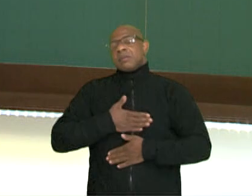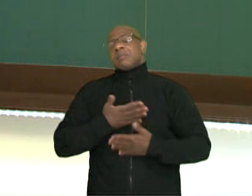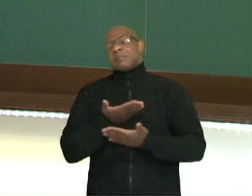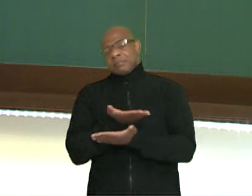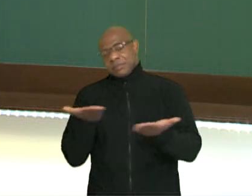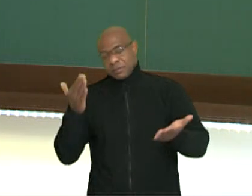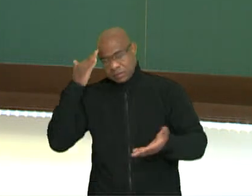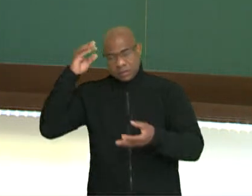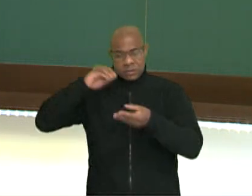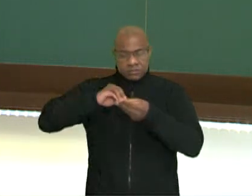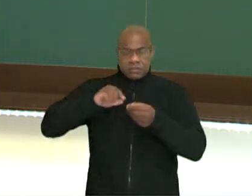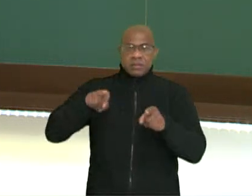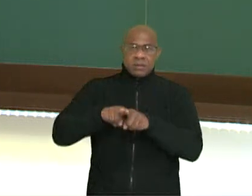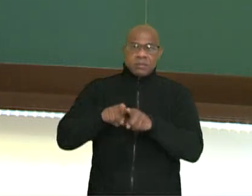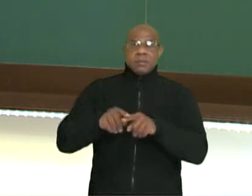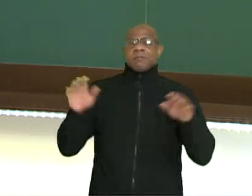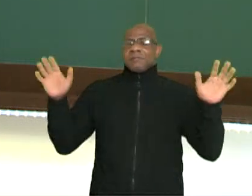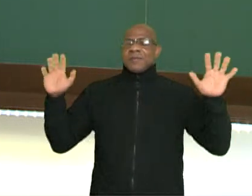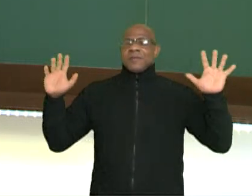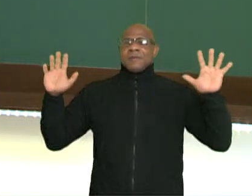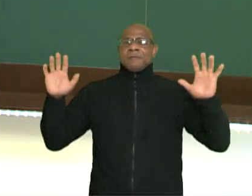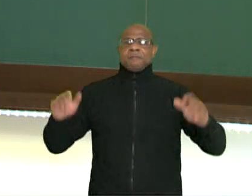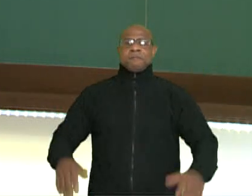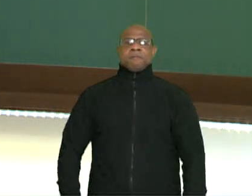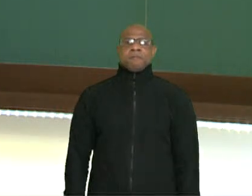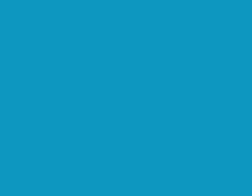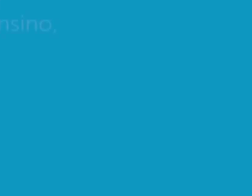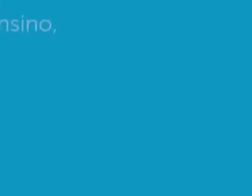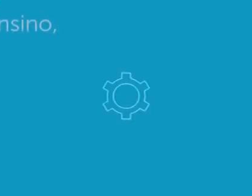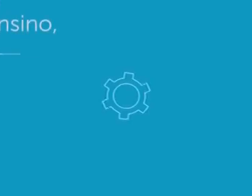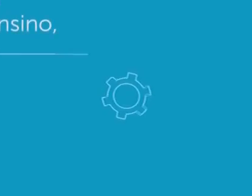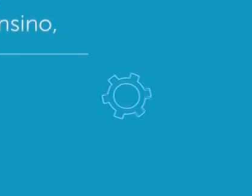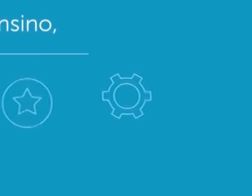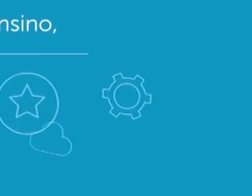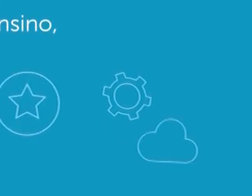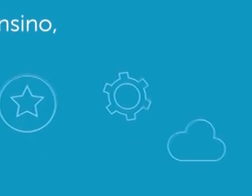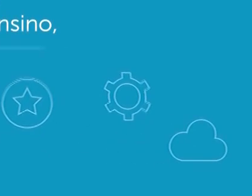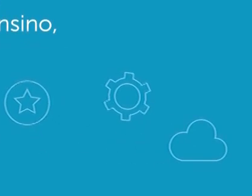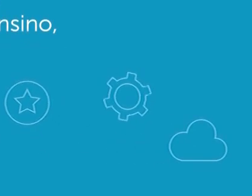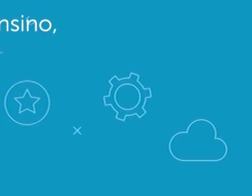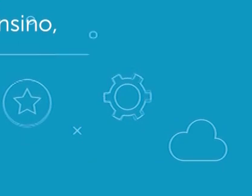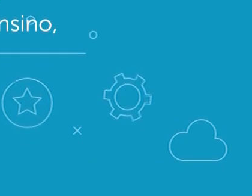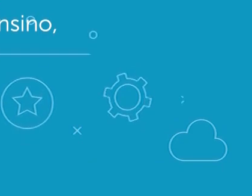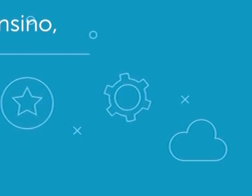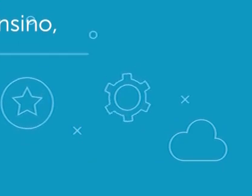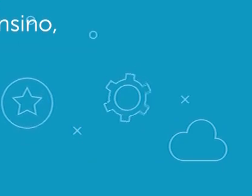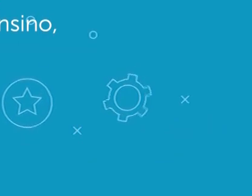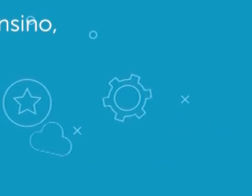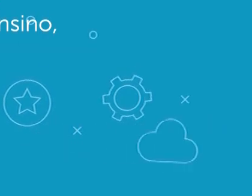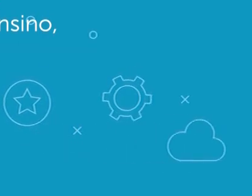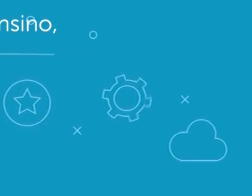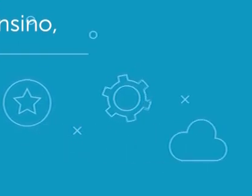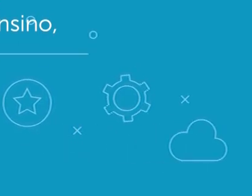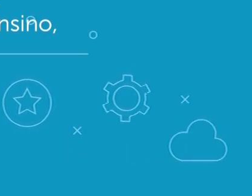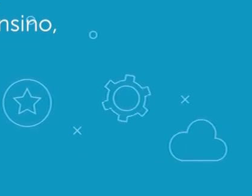tenham entendido e te espero na próxima aula. Até mais!